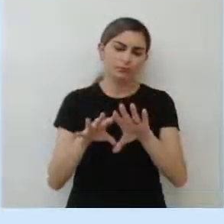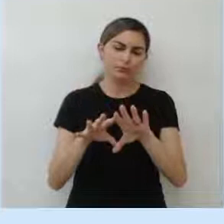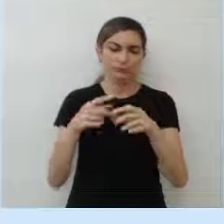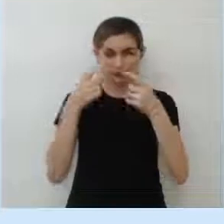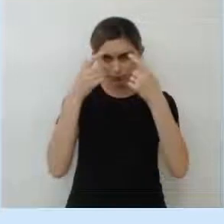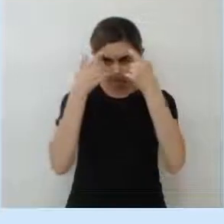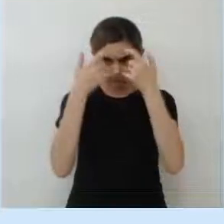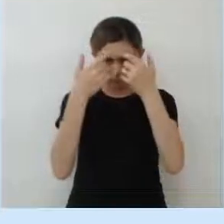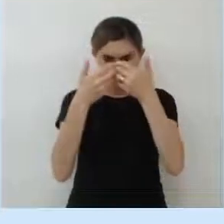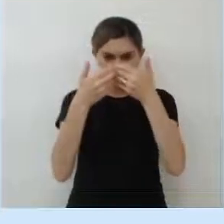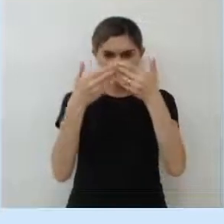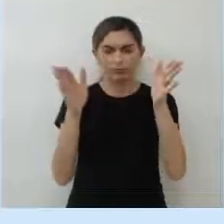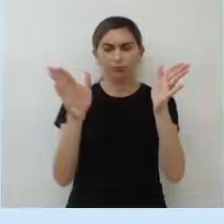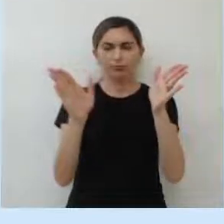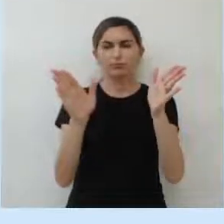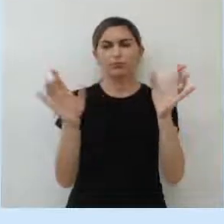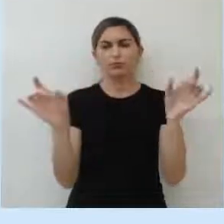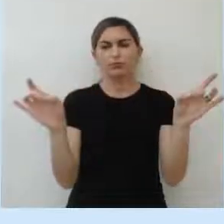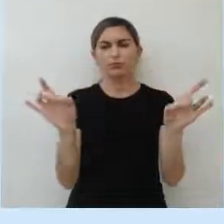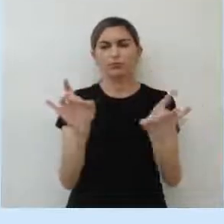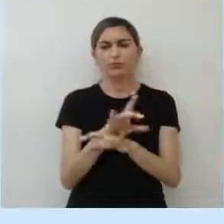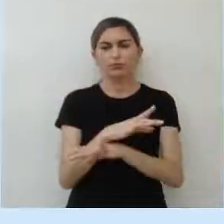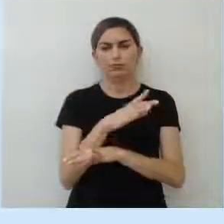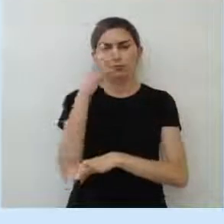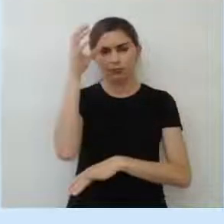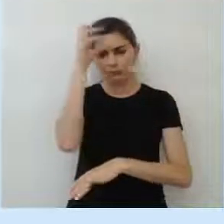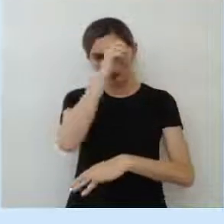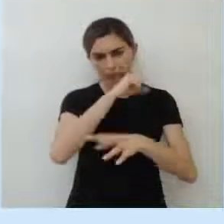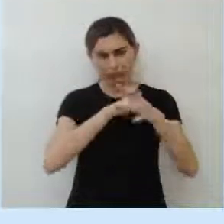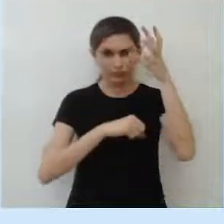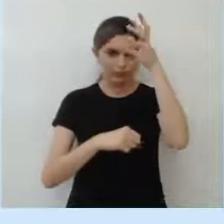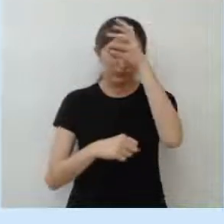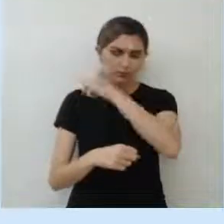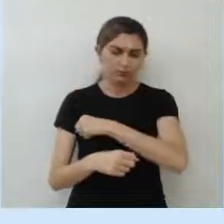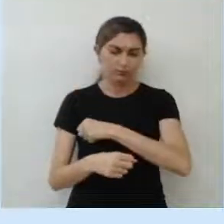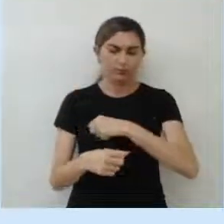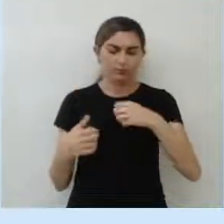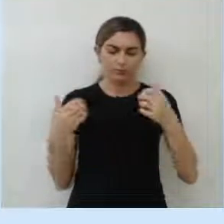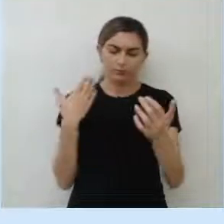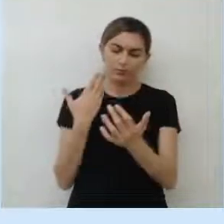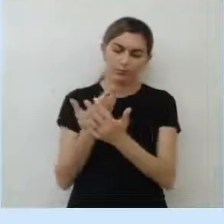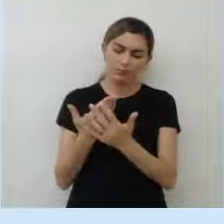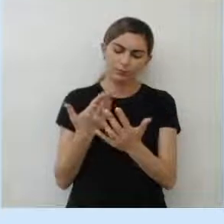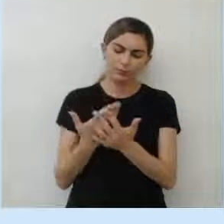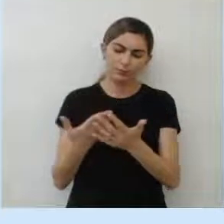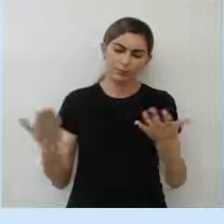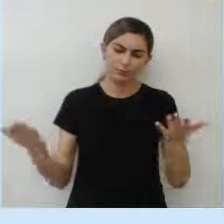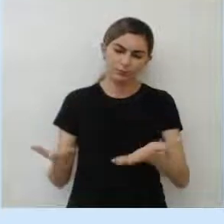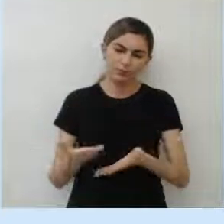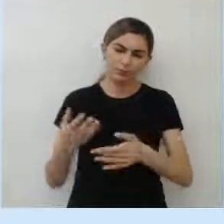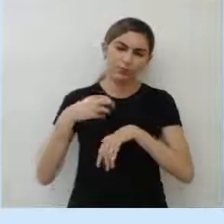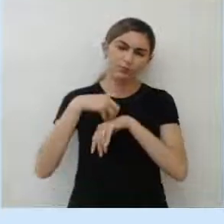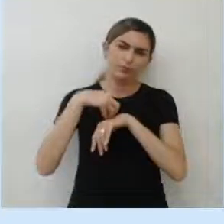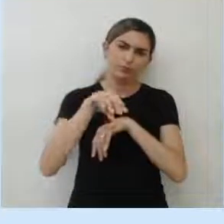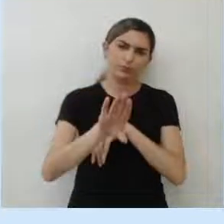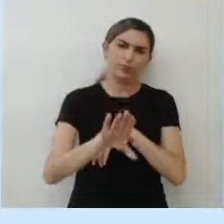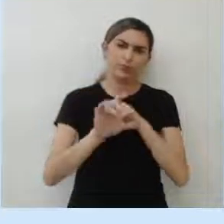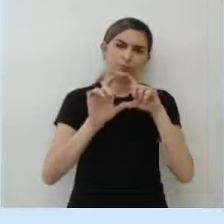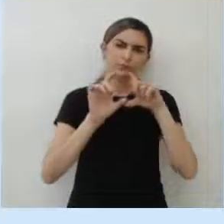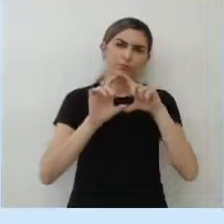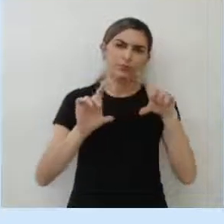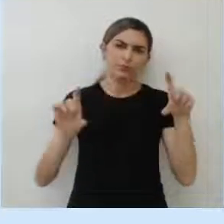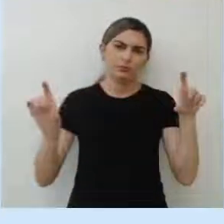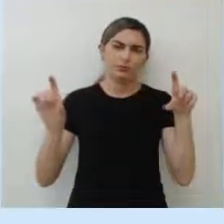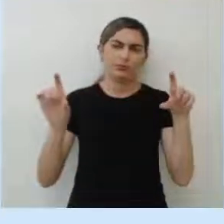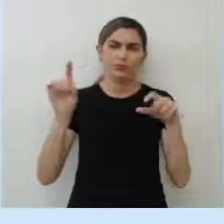mente aberta, né, já pronto para aprender. E na aula de hoje eu trouxe a seguinte frase, que